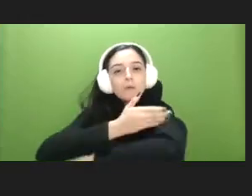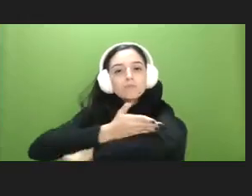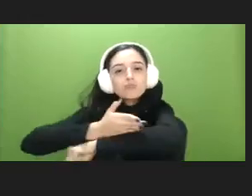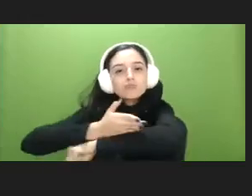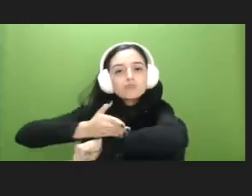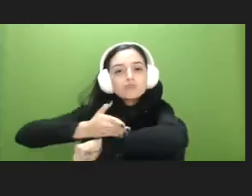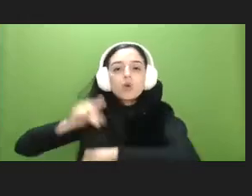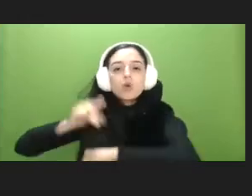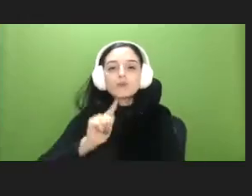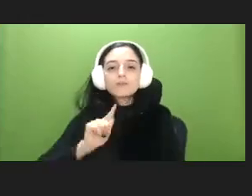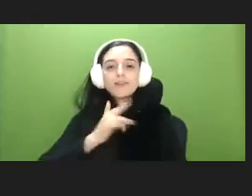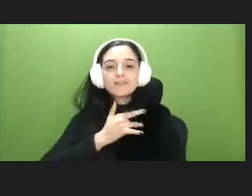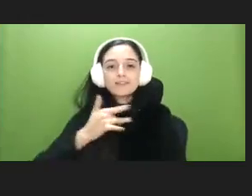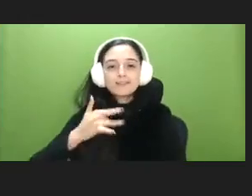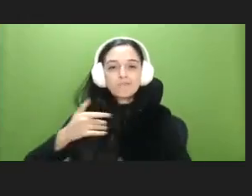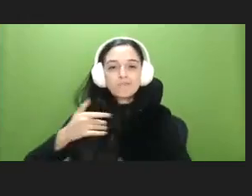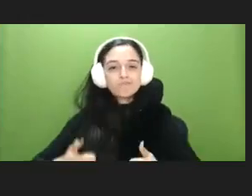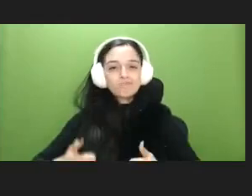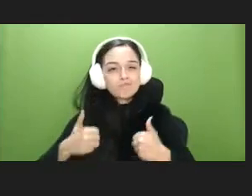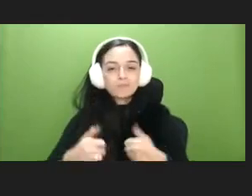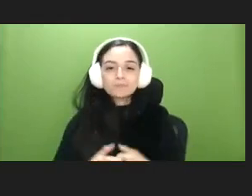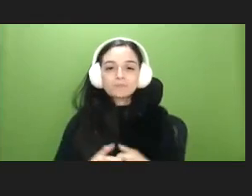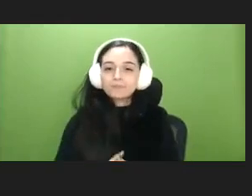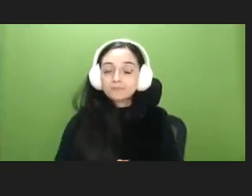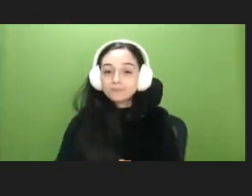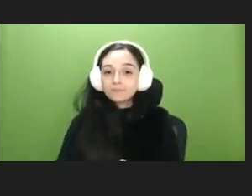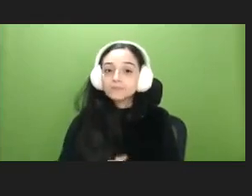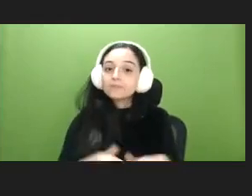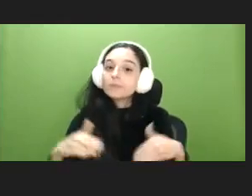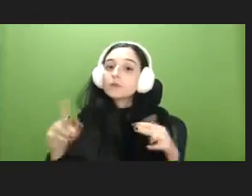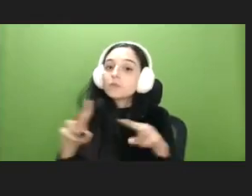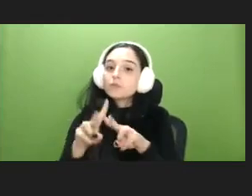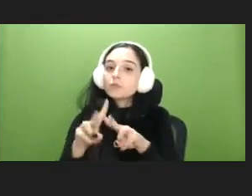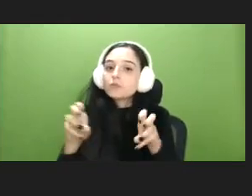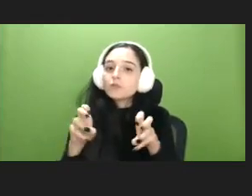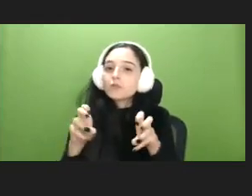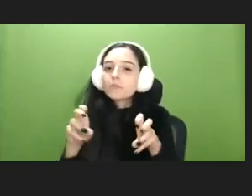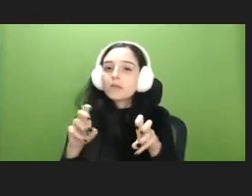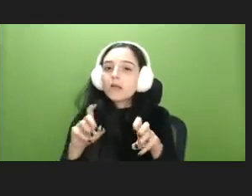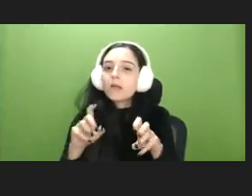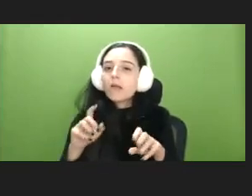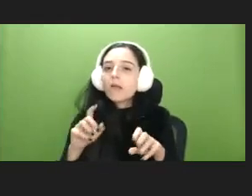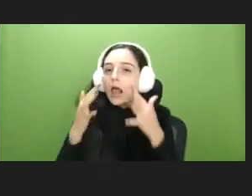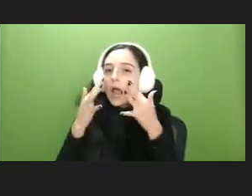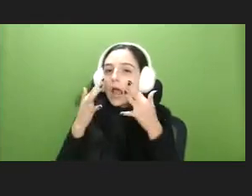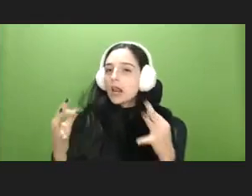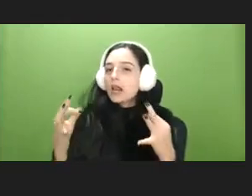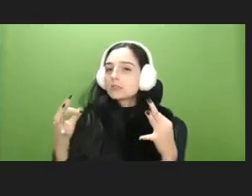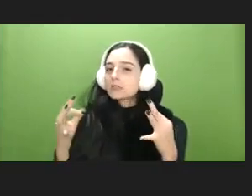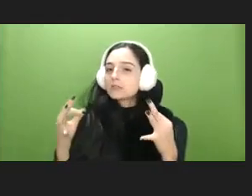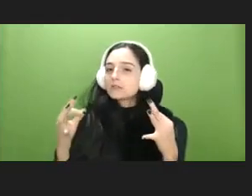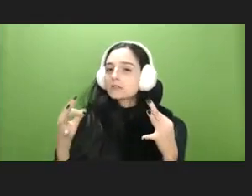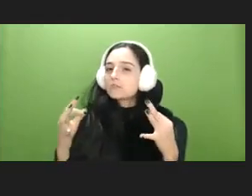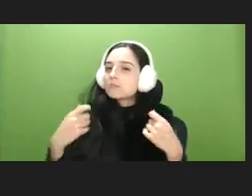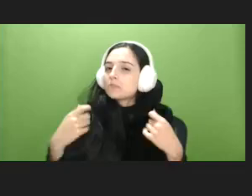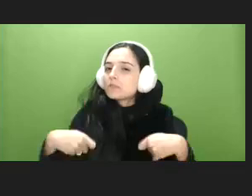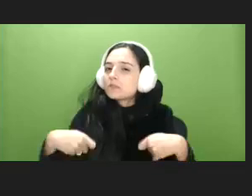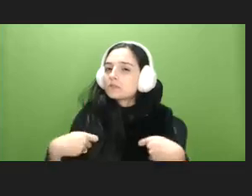Então, quais são os sinais de alerta que a gente tem que estar atento, né? Isso é